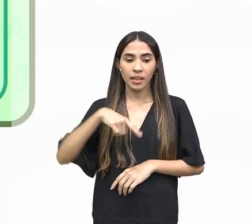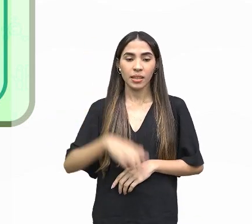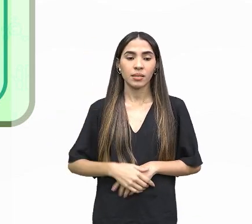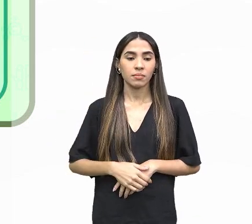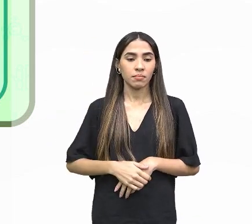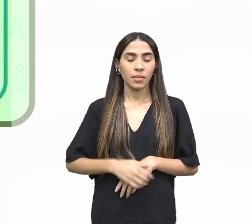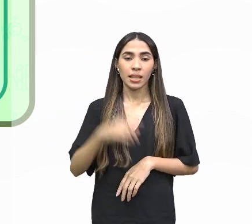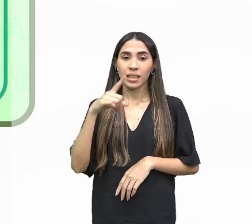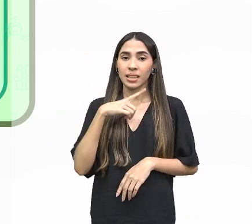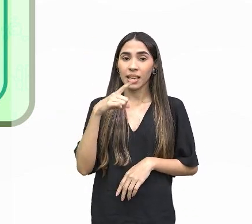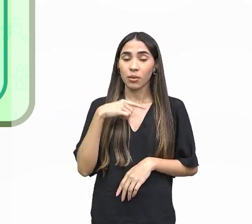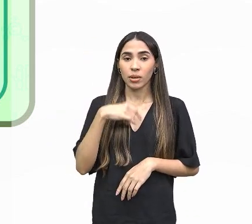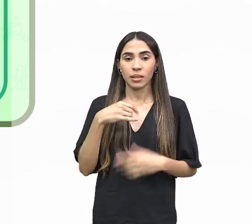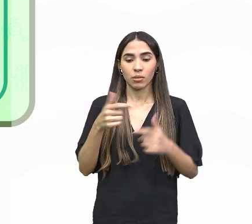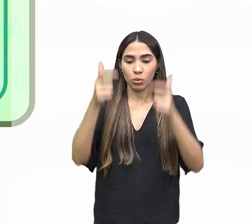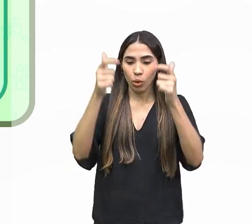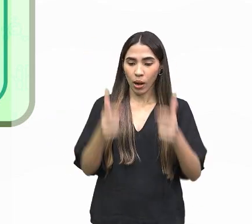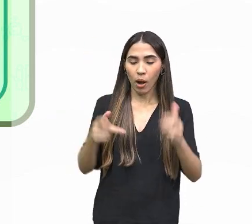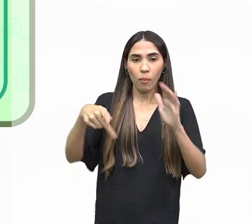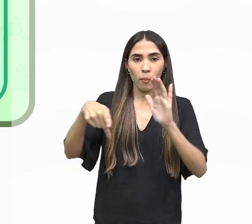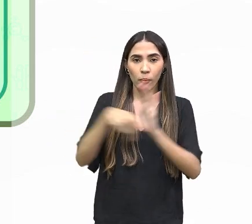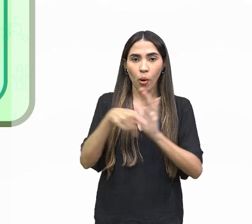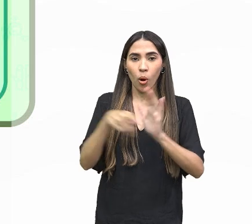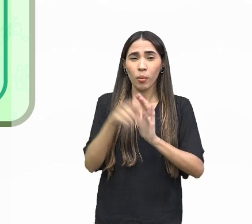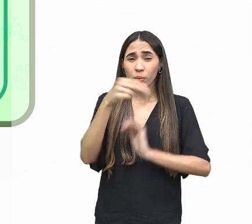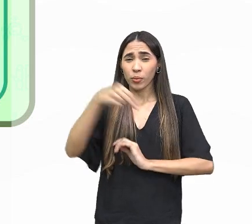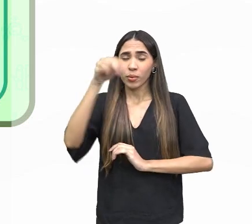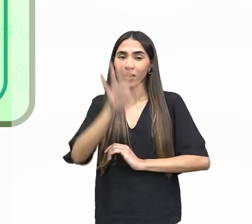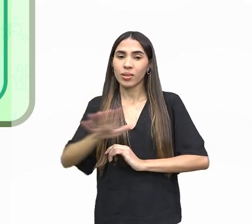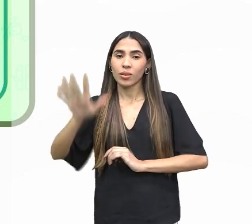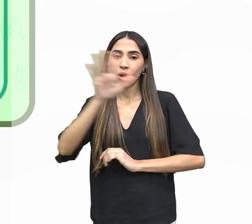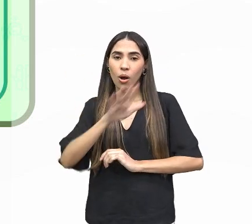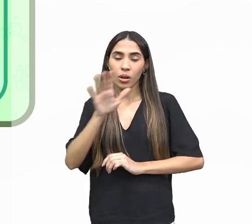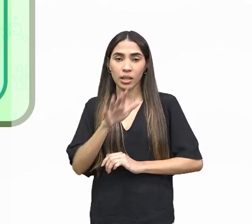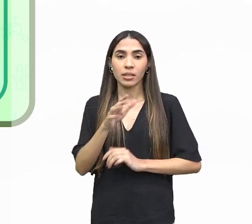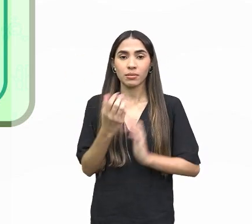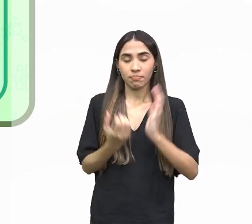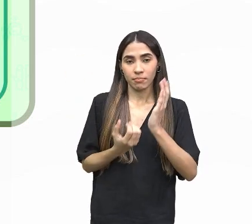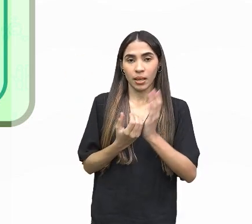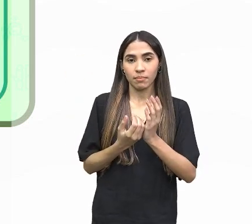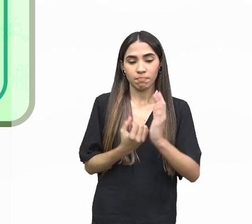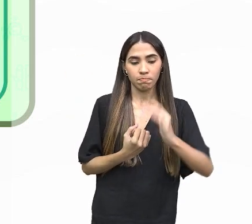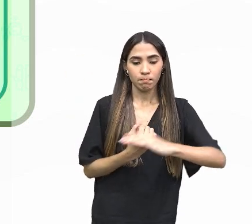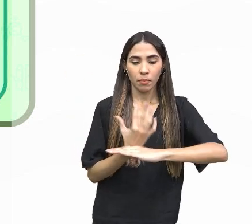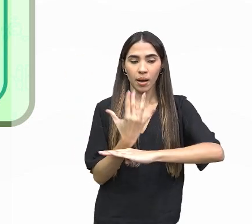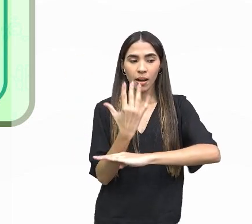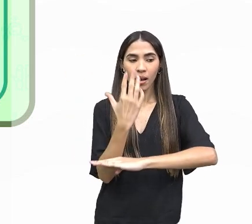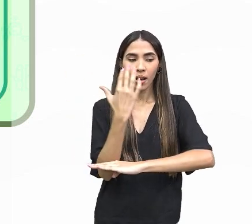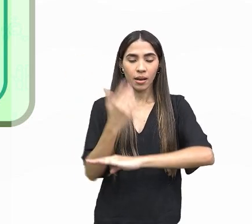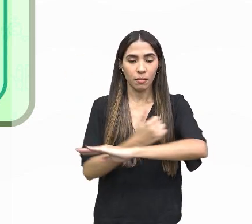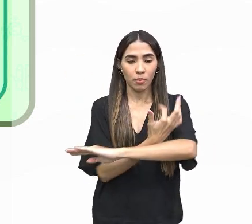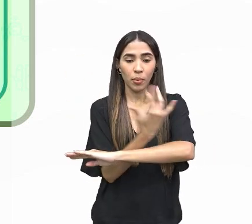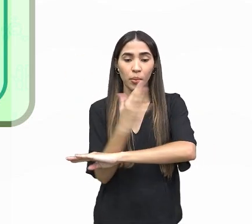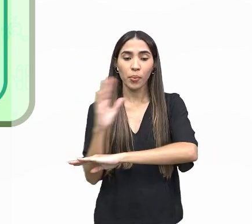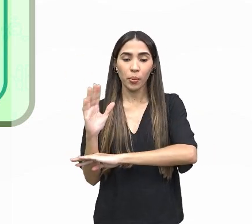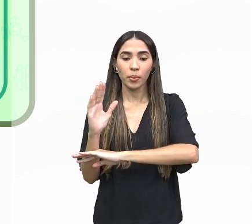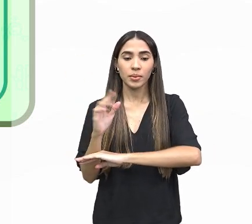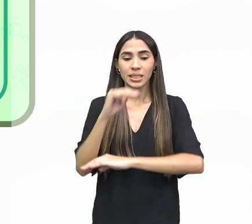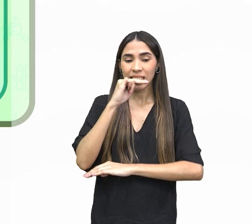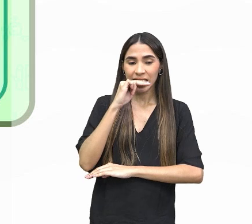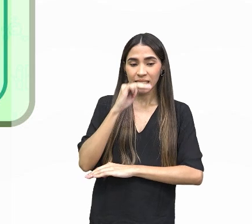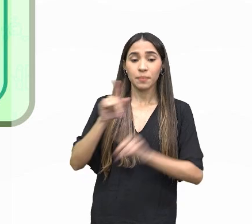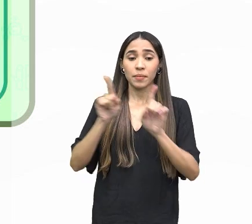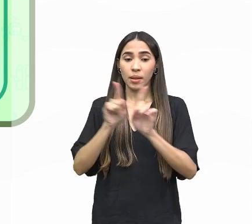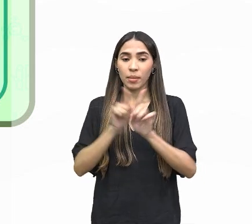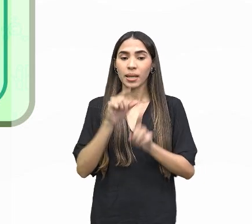que existem fazendas imensas no Nordeste que cultivam a cana-de-açúcar para produzir o etanol. Nós temos também